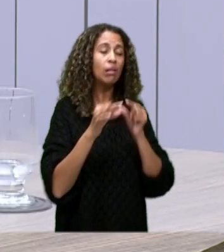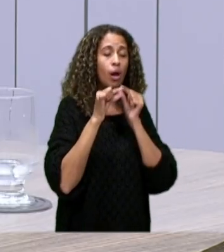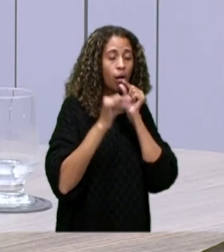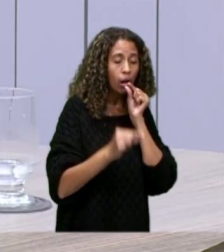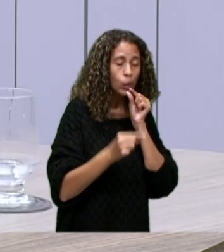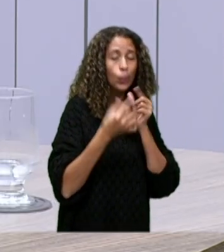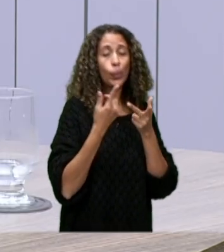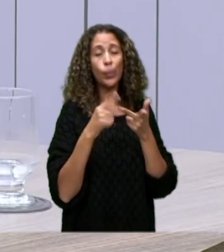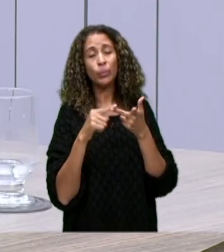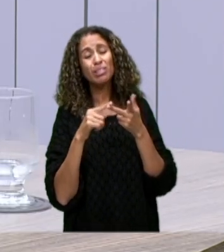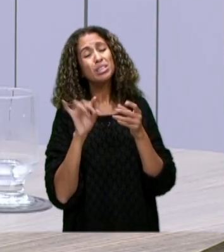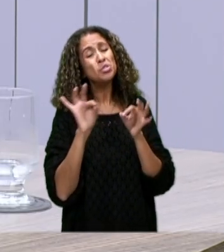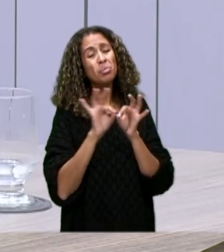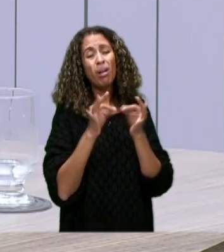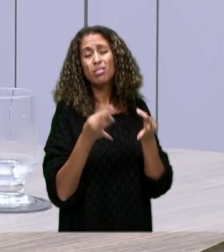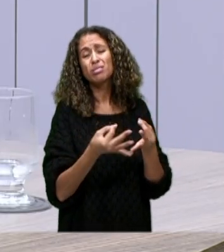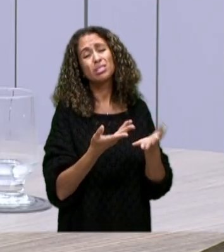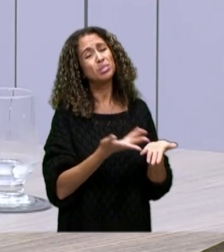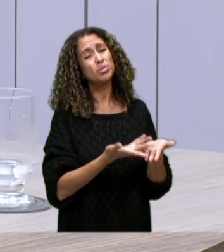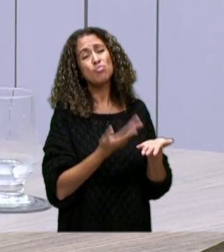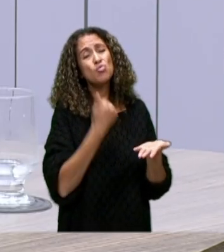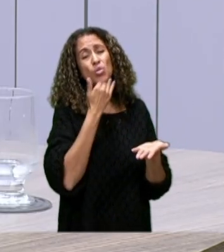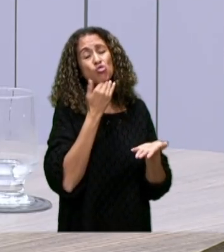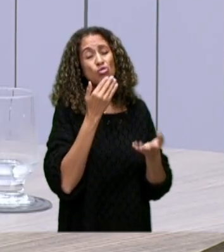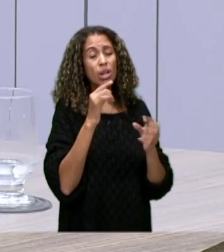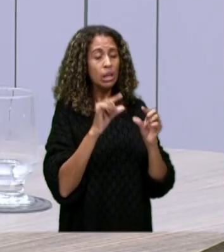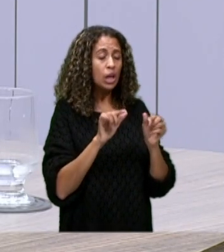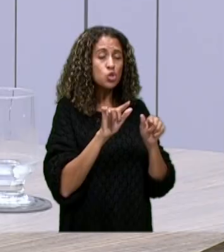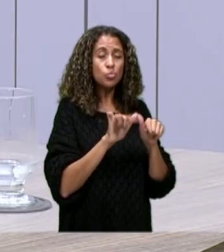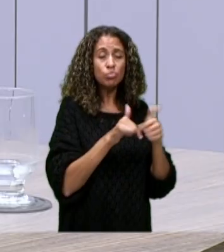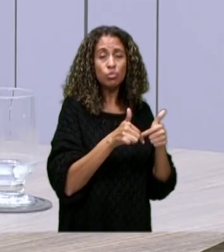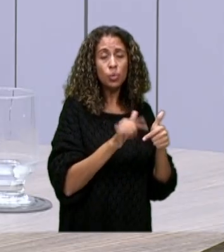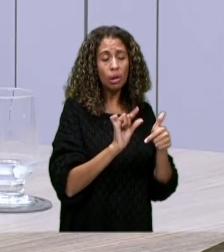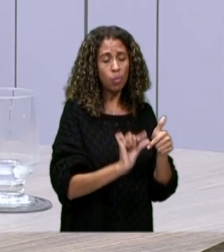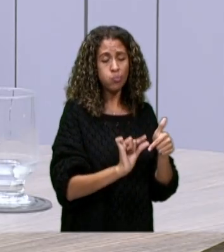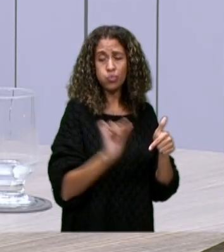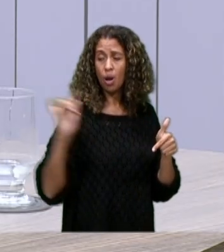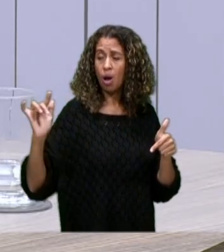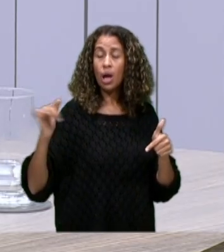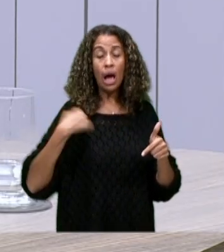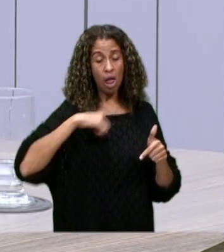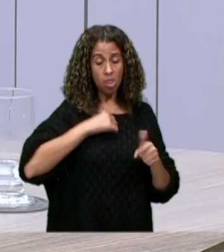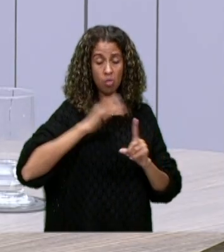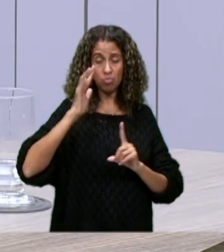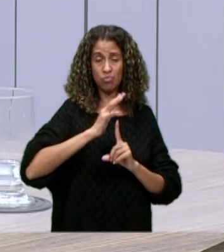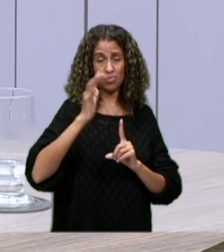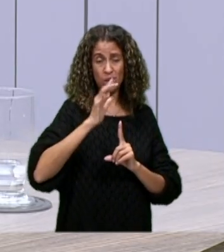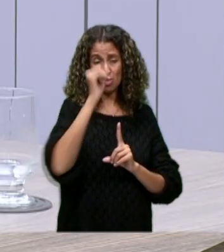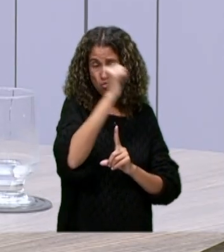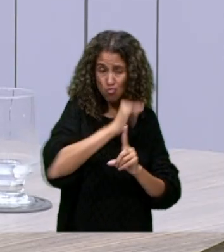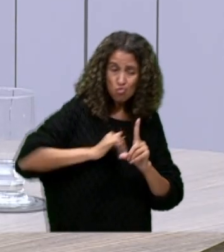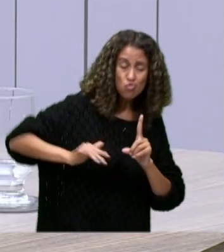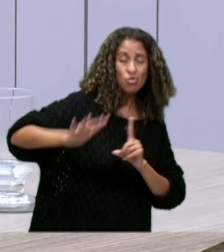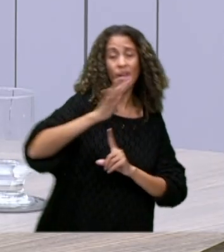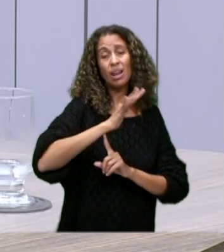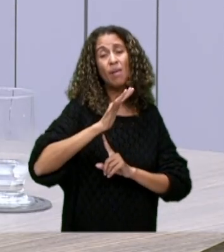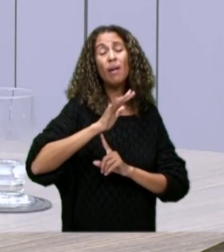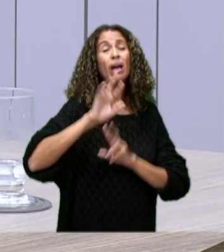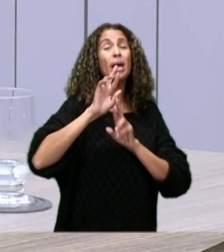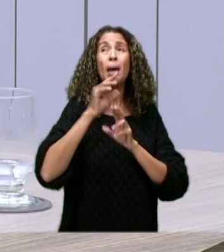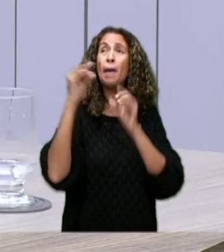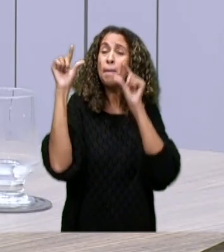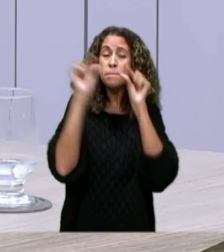evita... Não tá... Nós somos a nossa influência no clima geral é muito pequena, perto da influência das